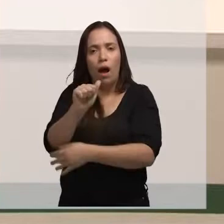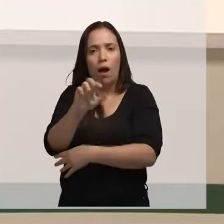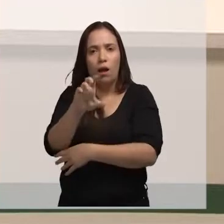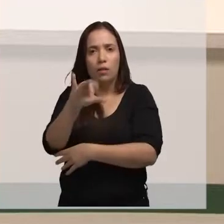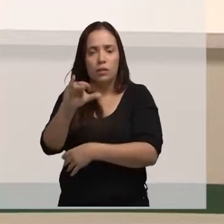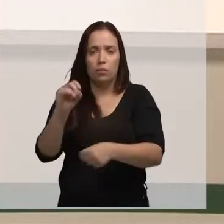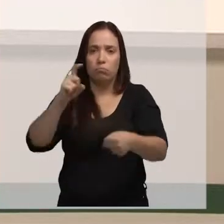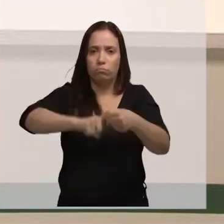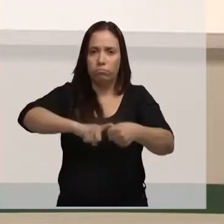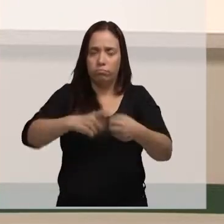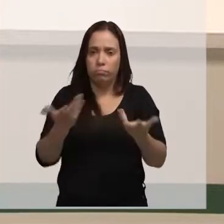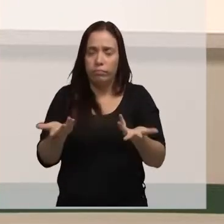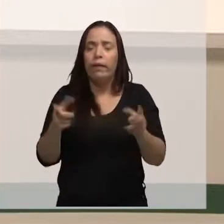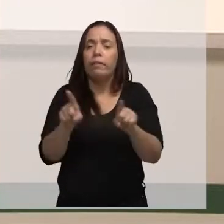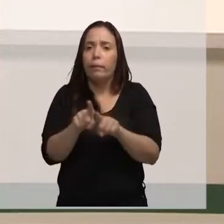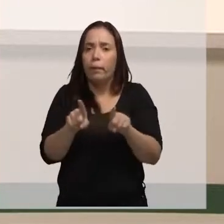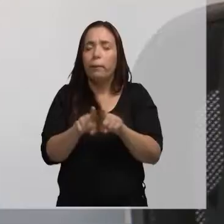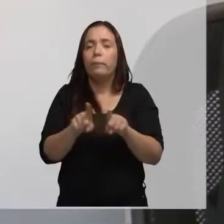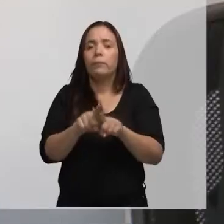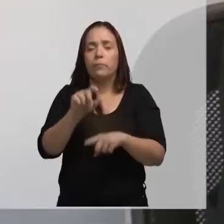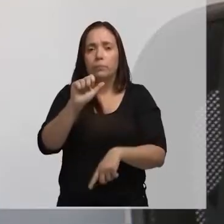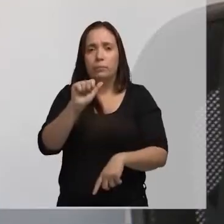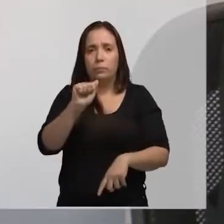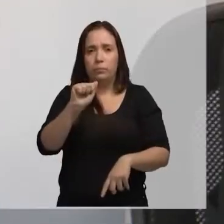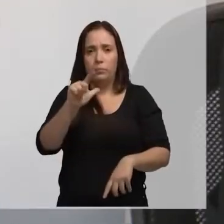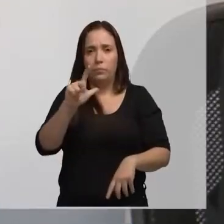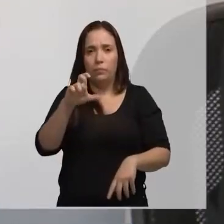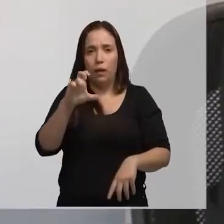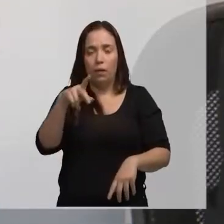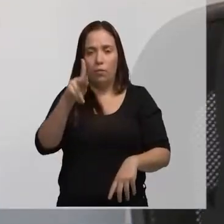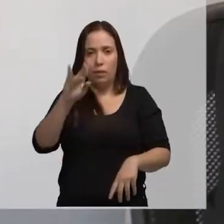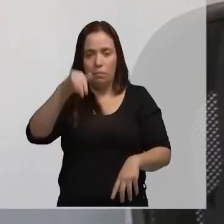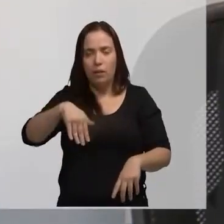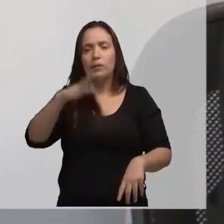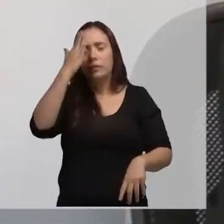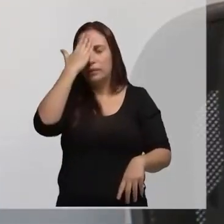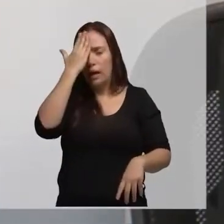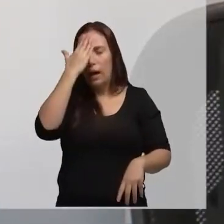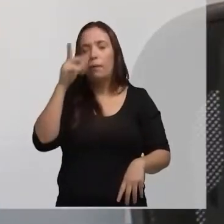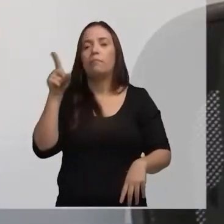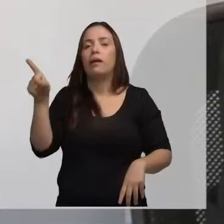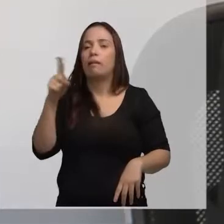O presidenciável Geraldo Alckmin, ele sabe que tem sérias